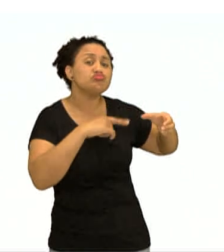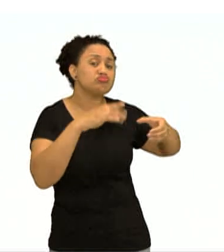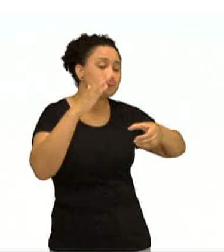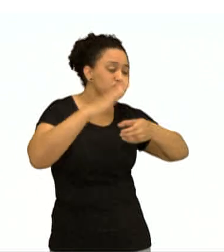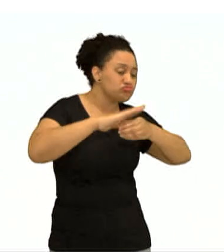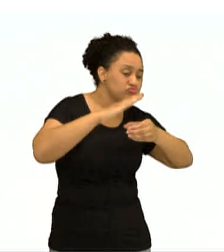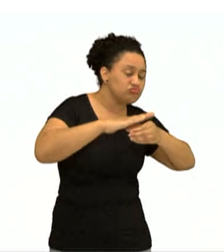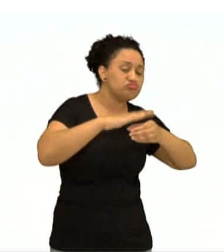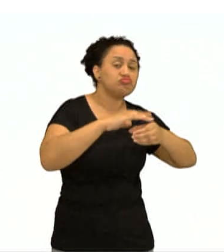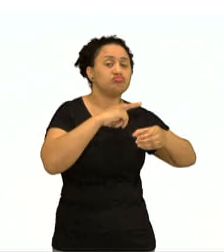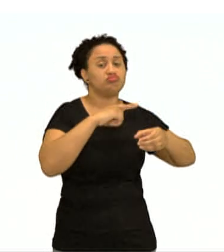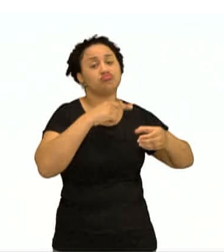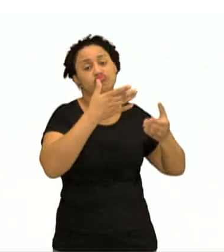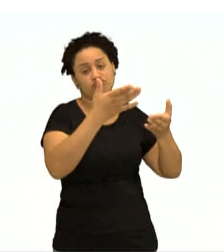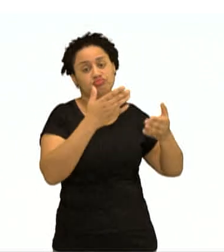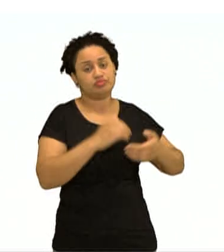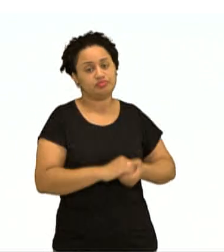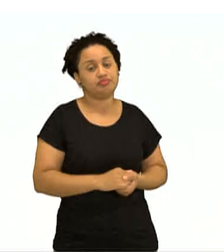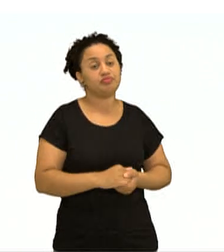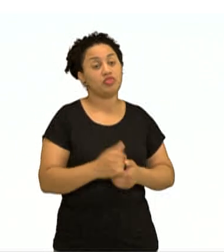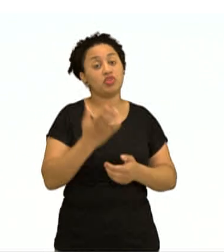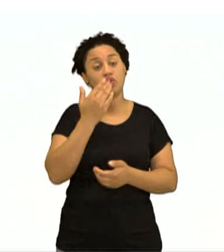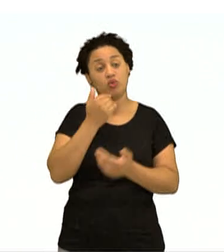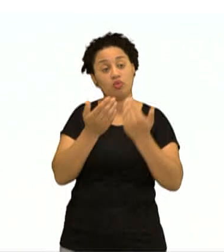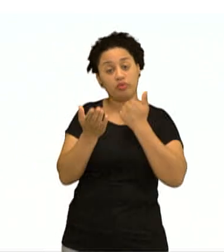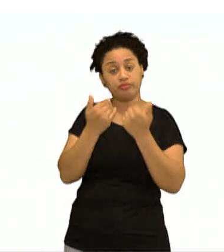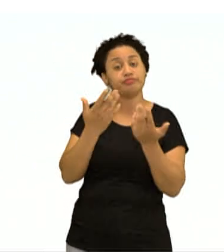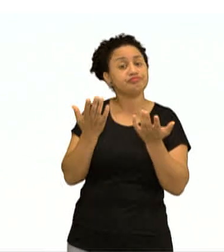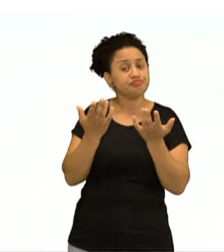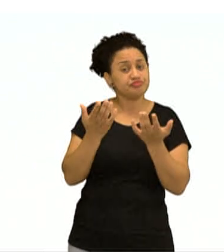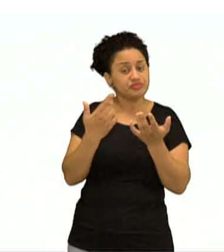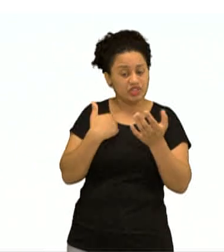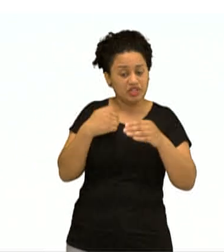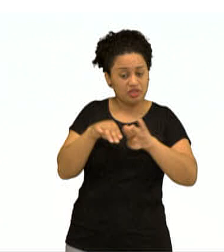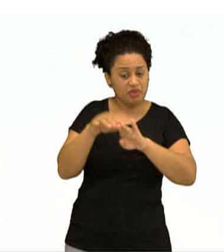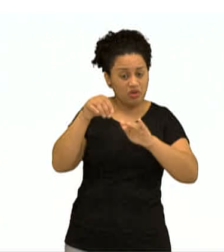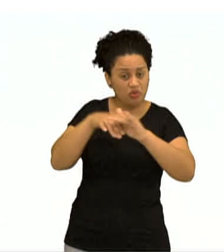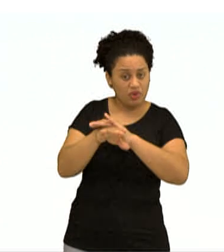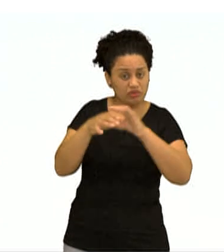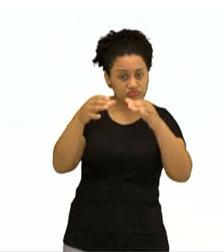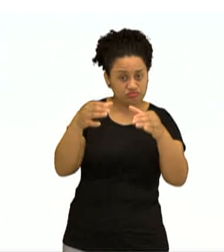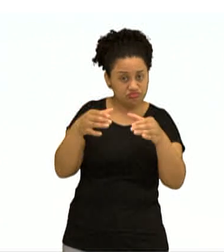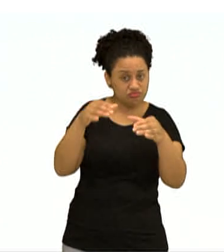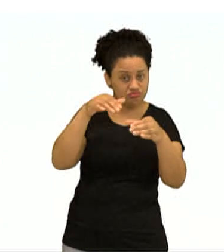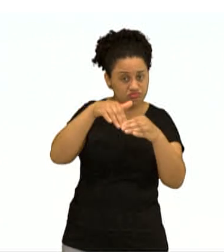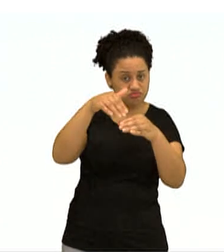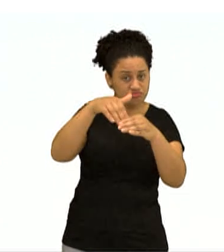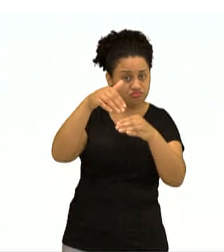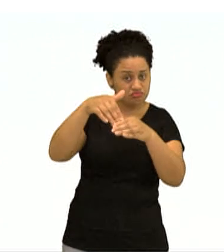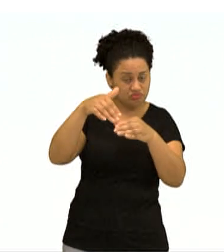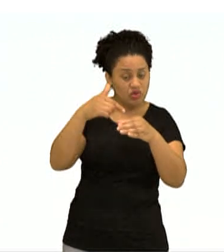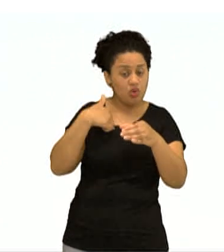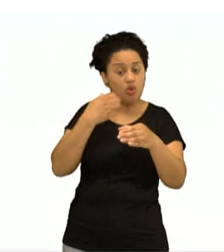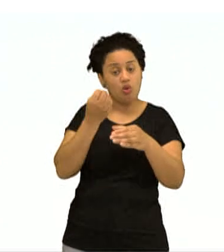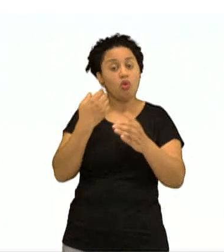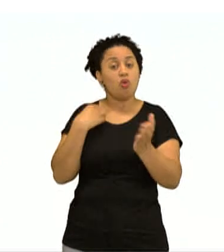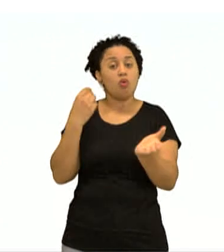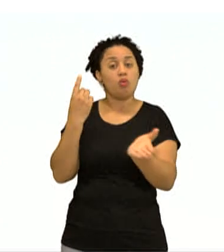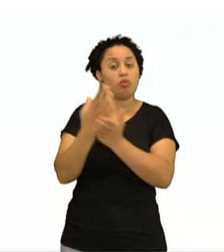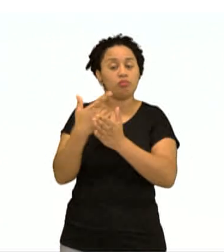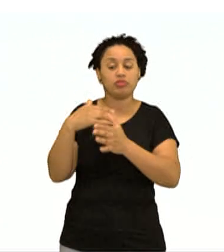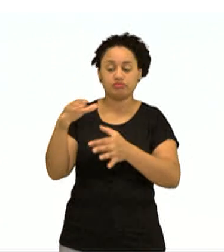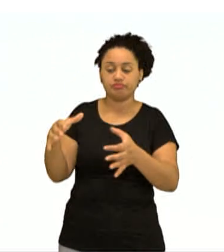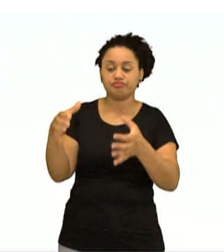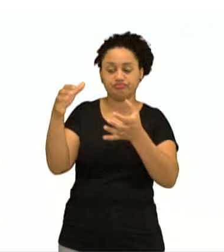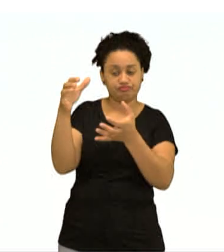tampinhas plásticas? E os alimentos? Não ficam guardados nesses potinhos? Ou quando nós compramos, eles não vêm